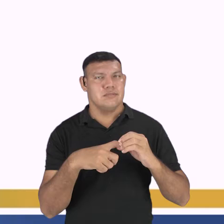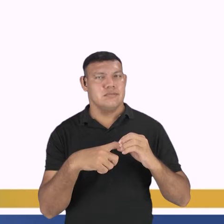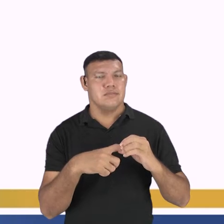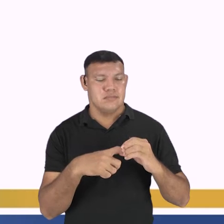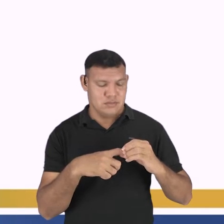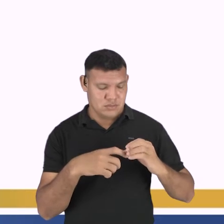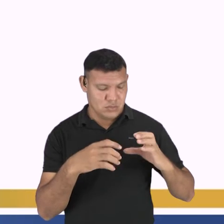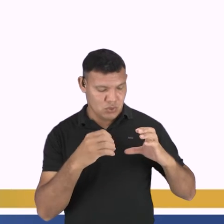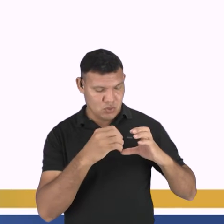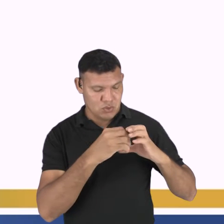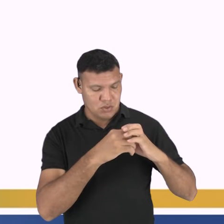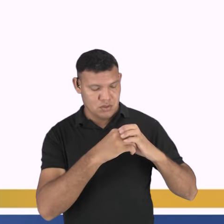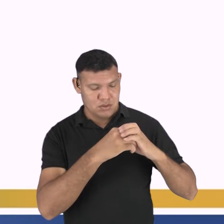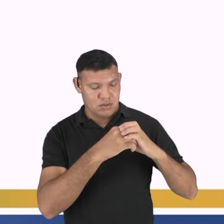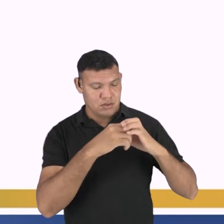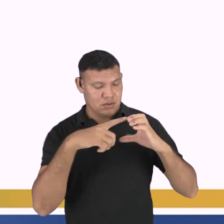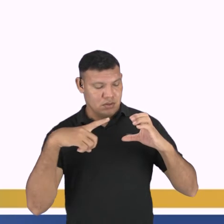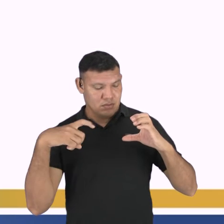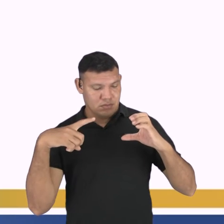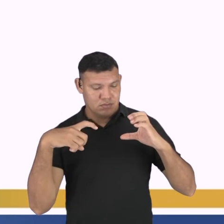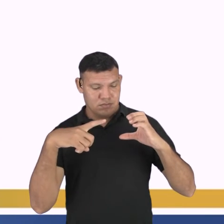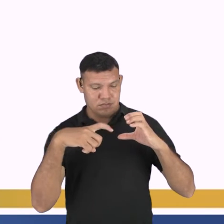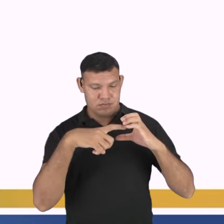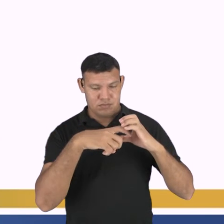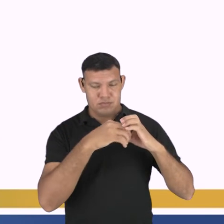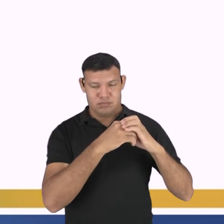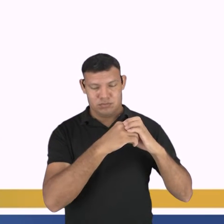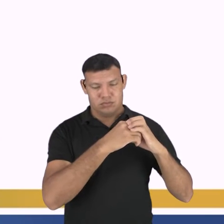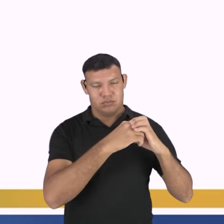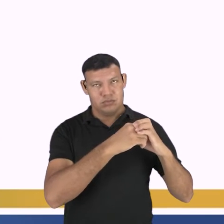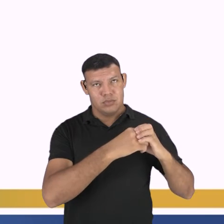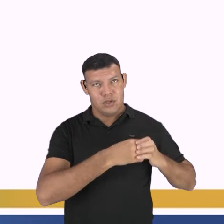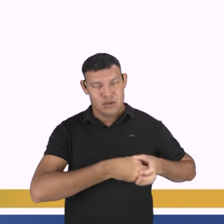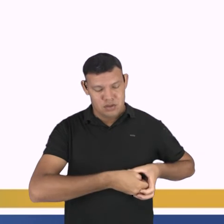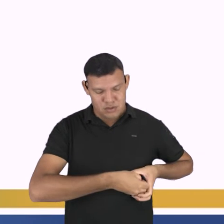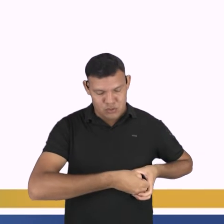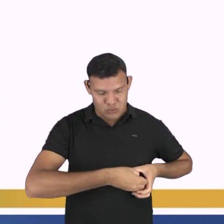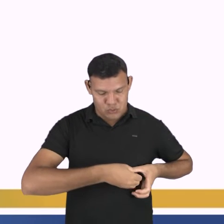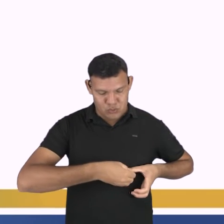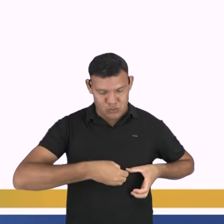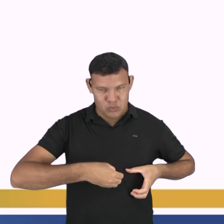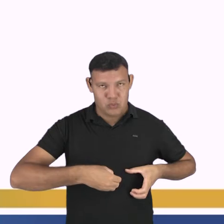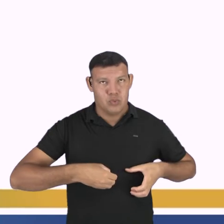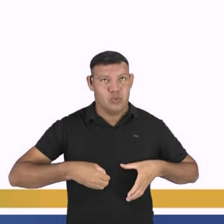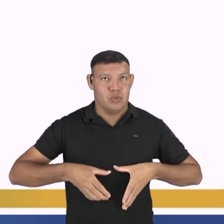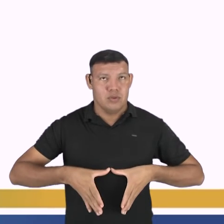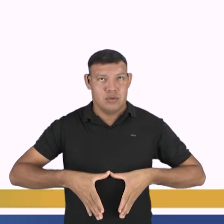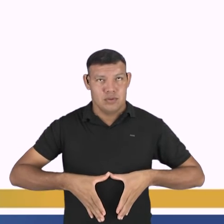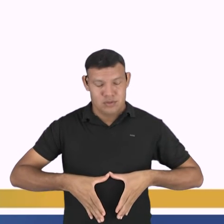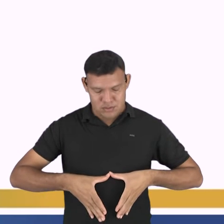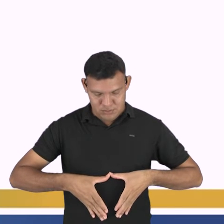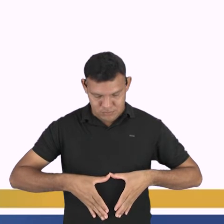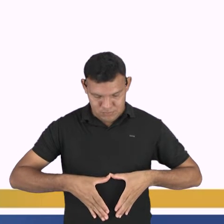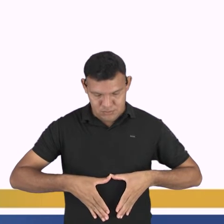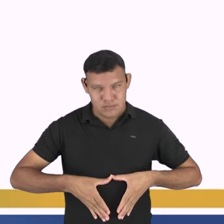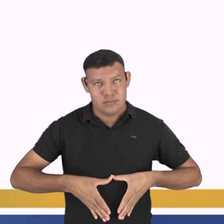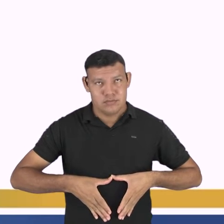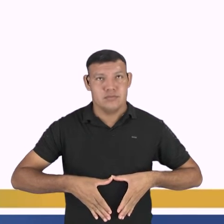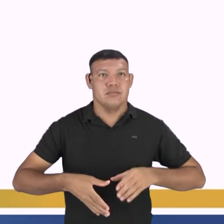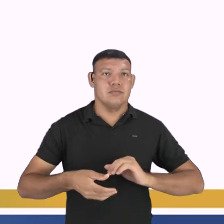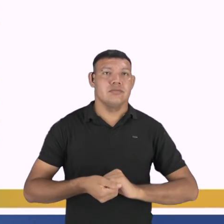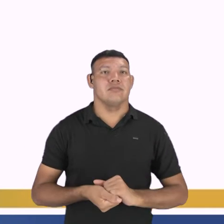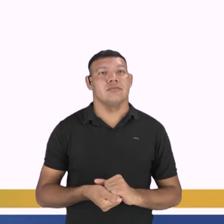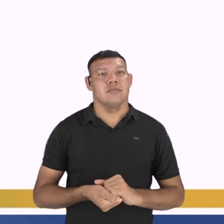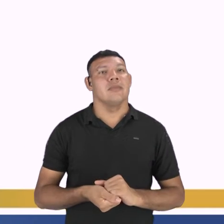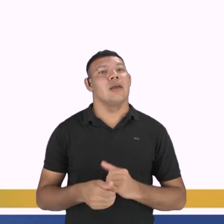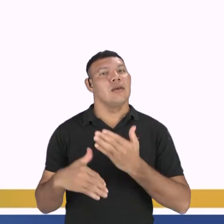tubas uterinas, ou seja, ocorre dentro das tubas uterinas. O útero é um órgão muscular em forma de pera, né, no qual